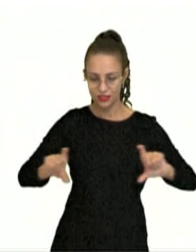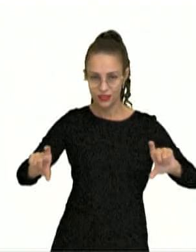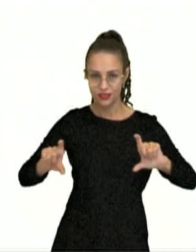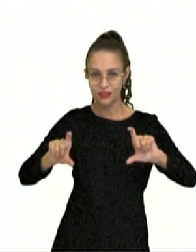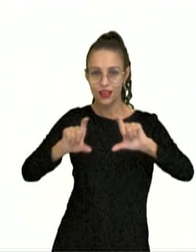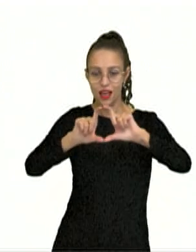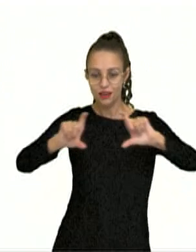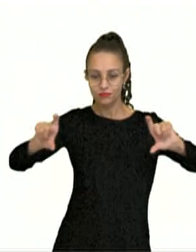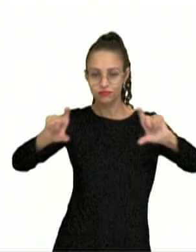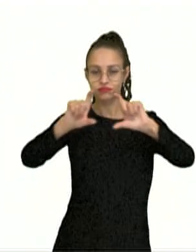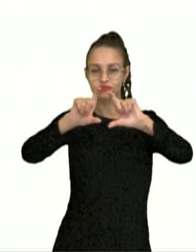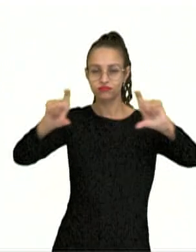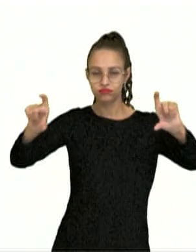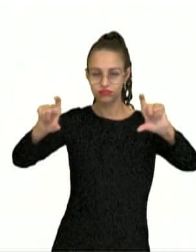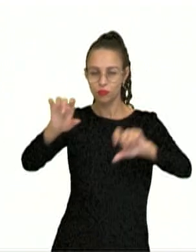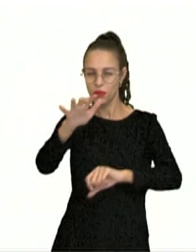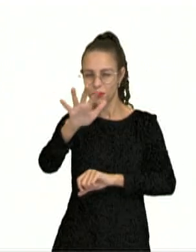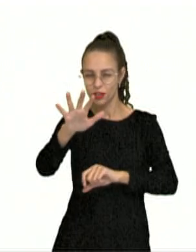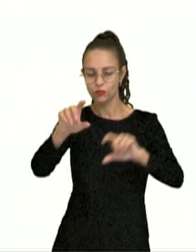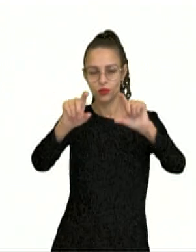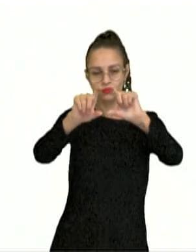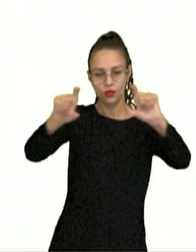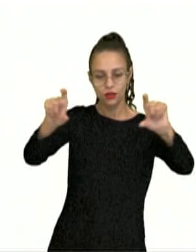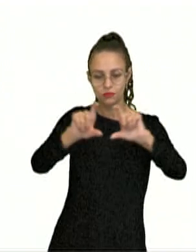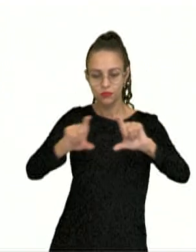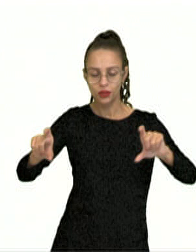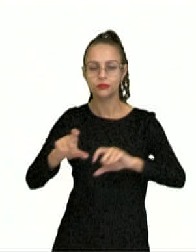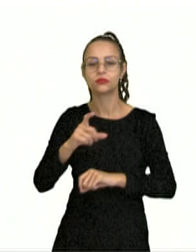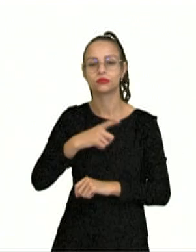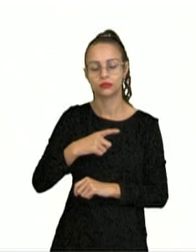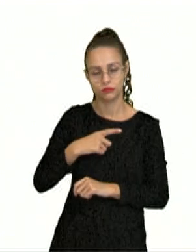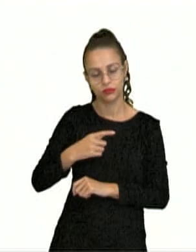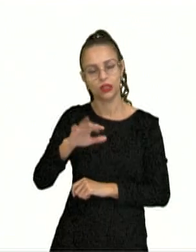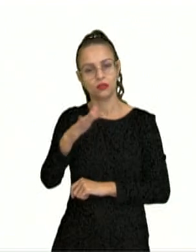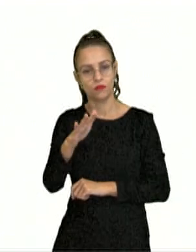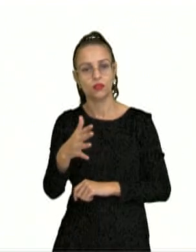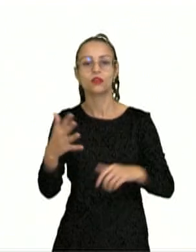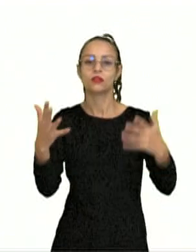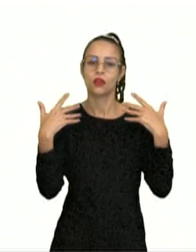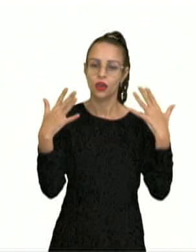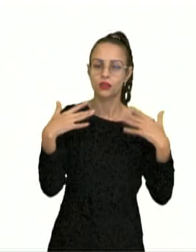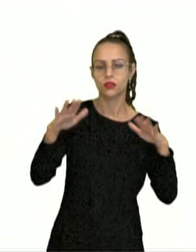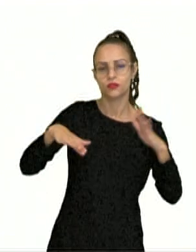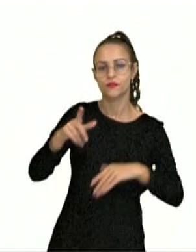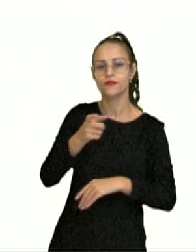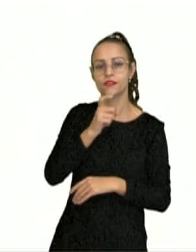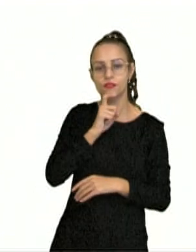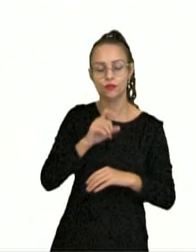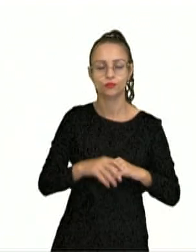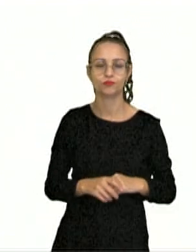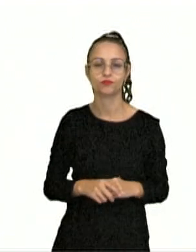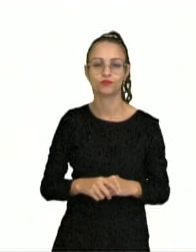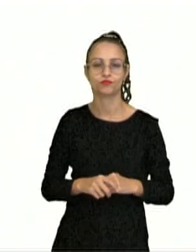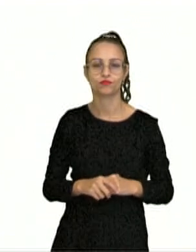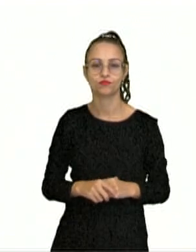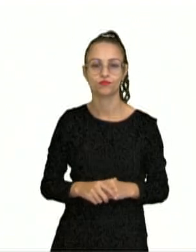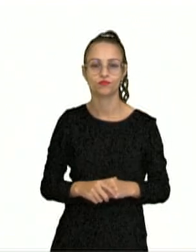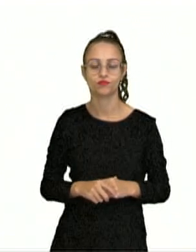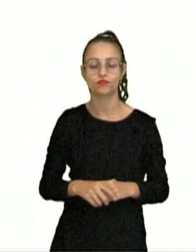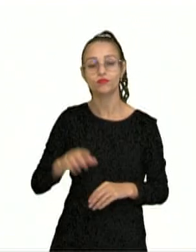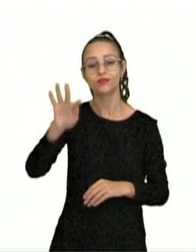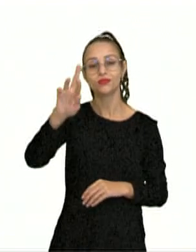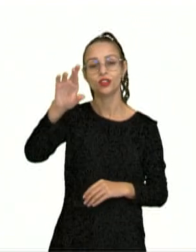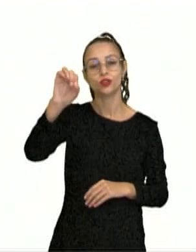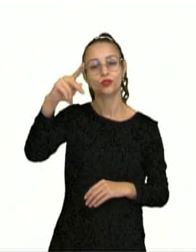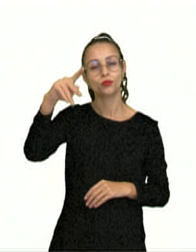os círculos, as áreas intermediárias, que vão ter períodos bem quentes e outros bem frios, né? E a zona tropical é a que